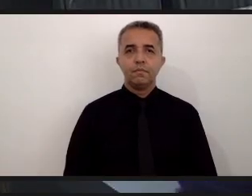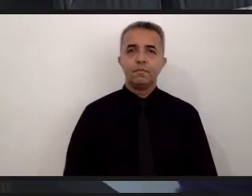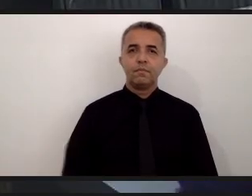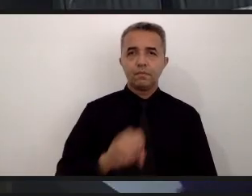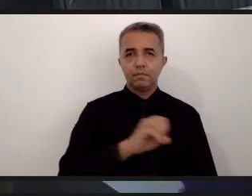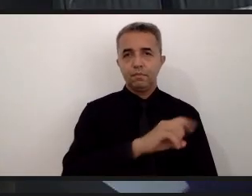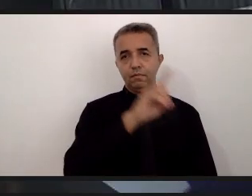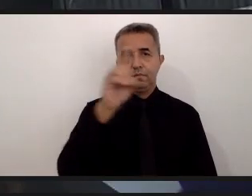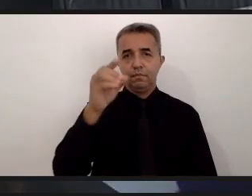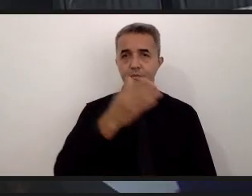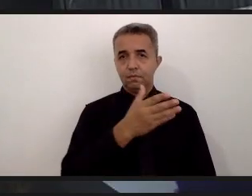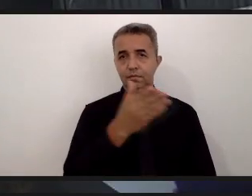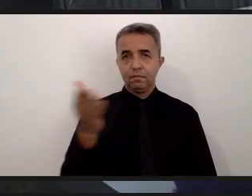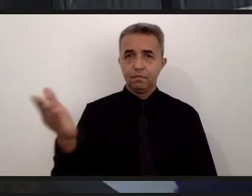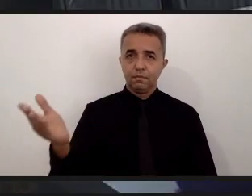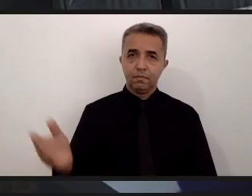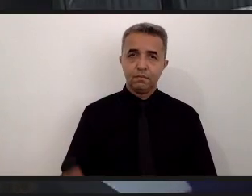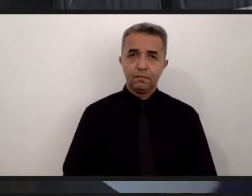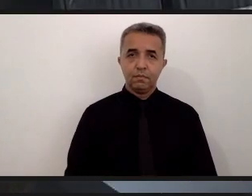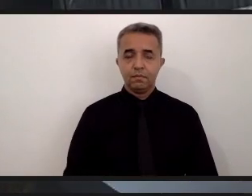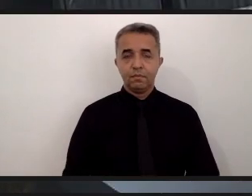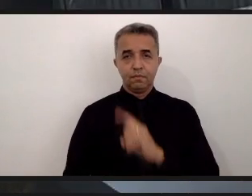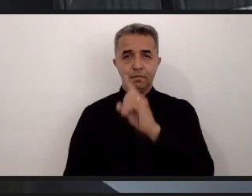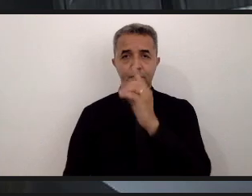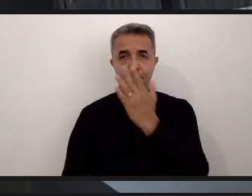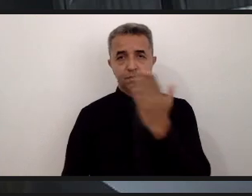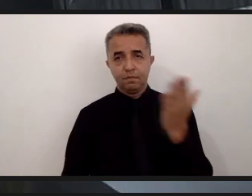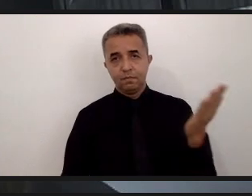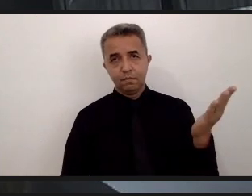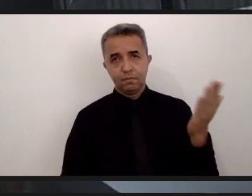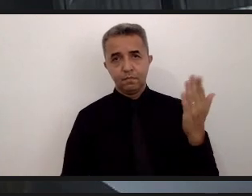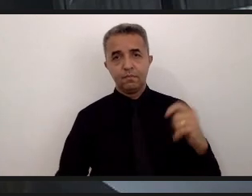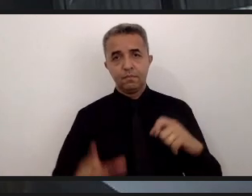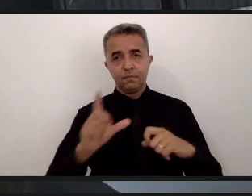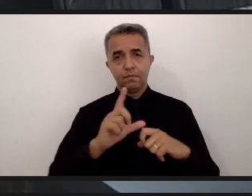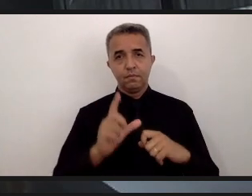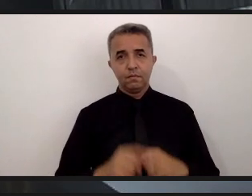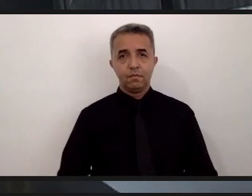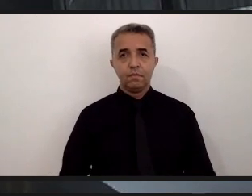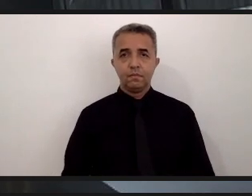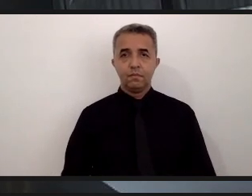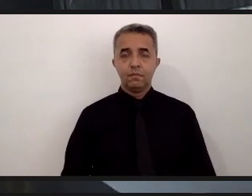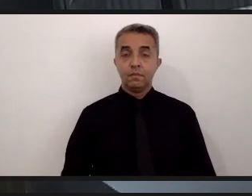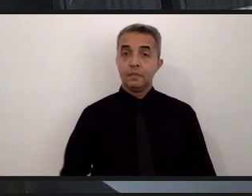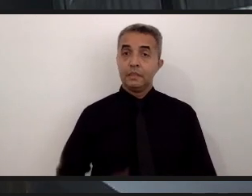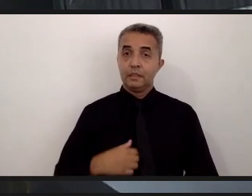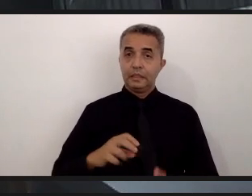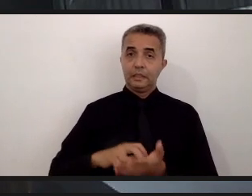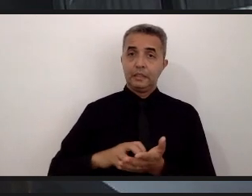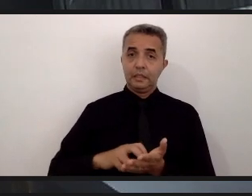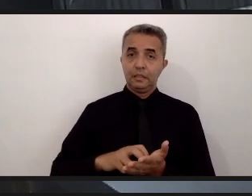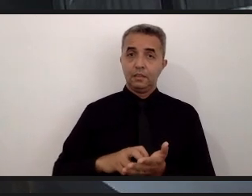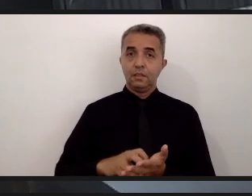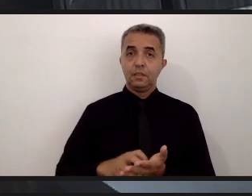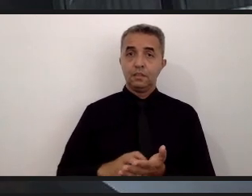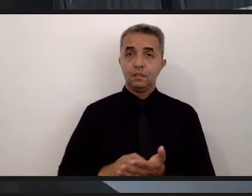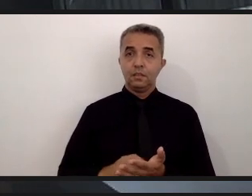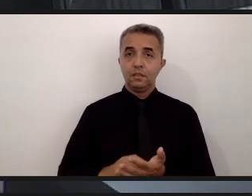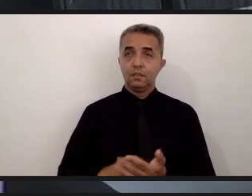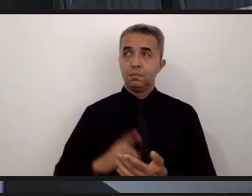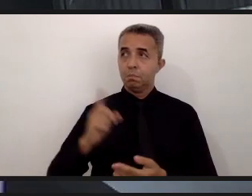todos. Bom dia, doutor Luiz Fernando. Bom, gente, estou nervosa, parece não esperar, doutor Luiz